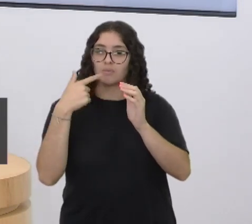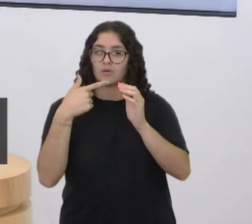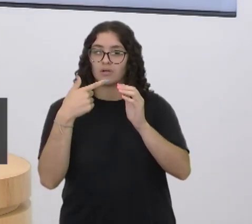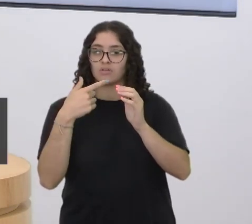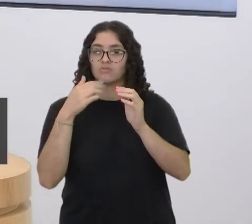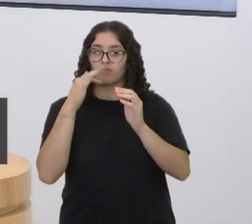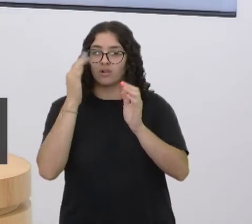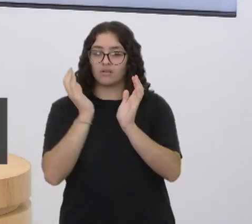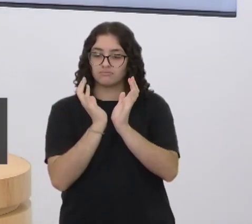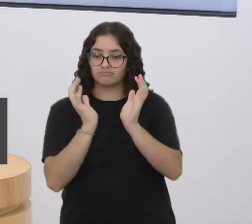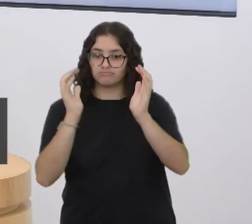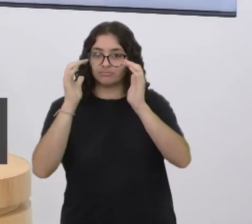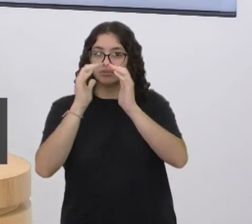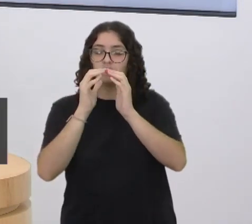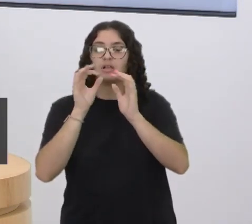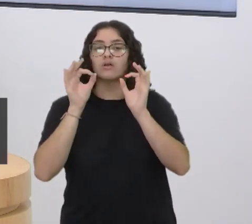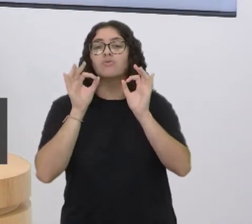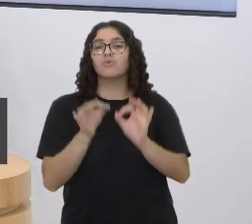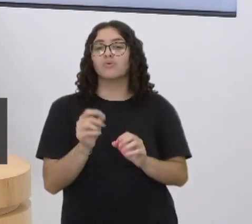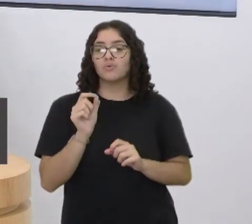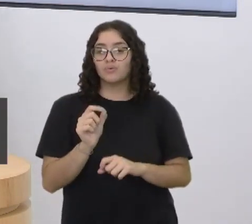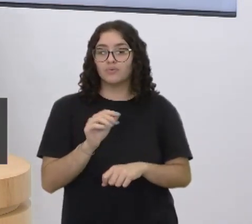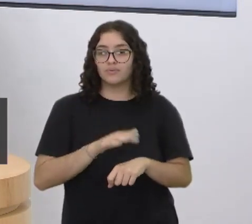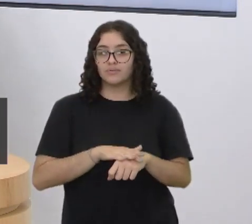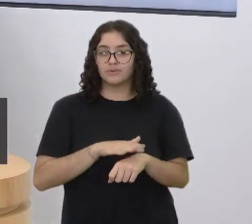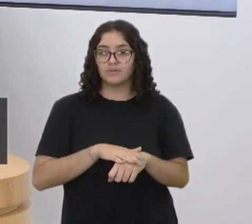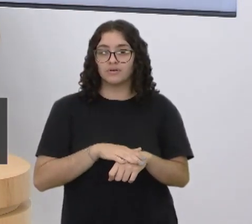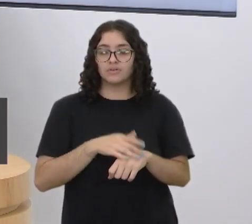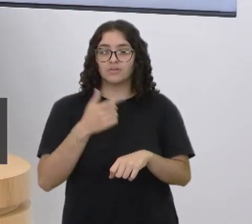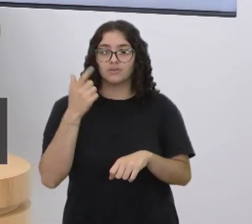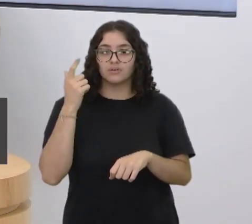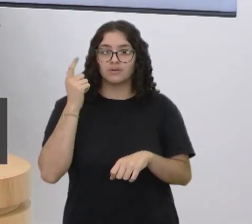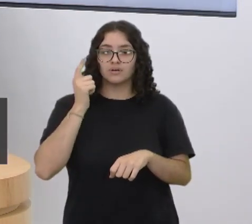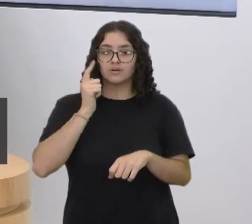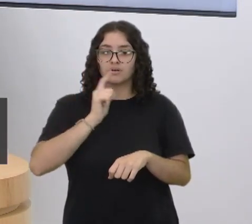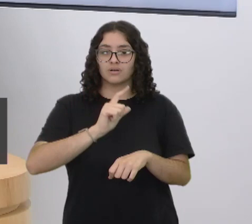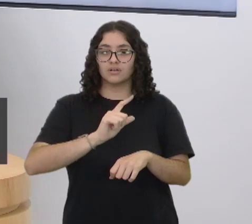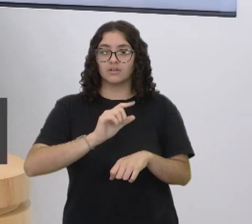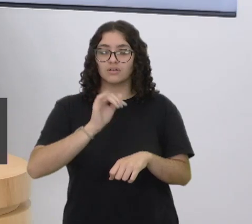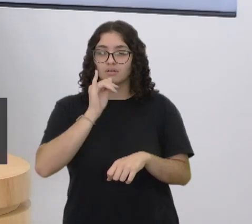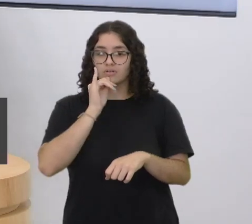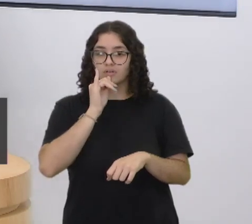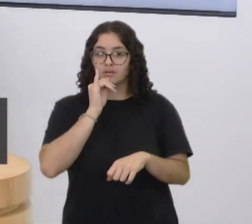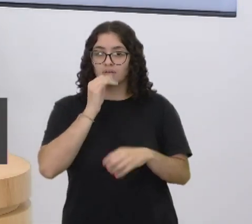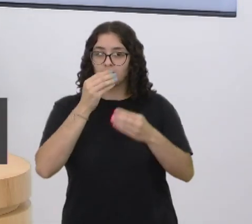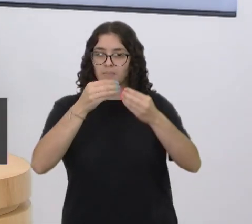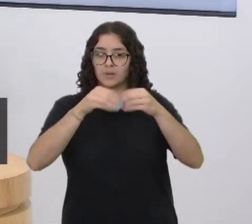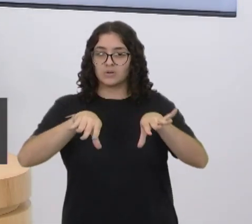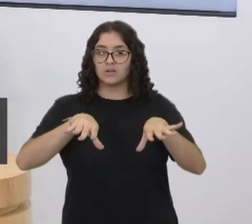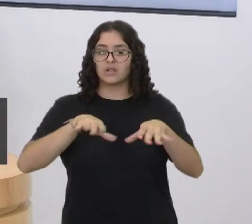eles atiravam para justamente fazer esse processo de semear sem ter alguma